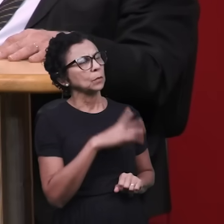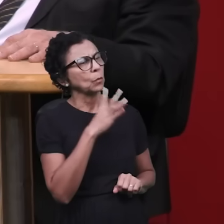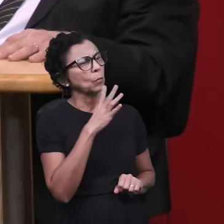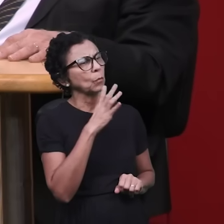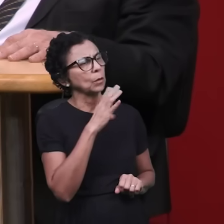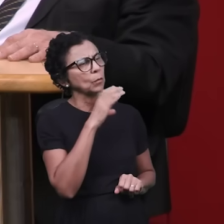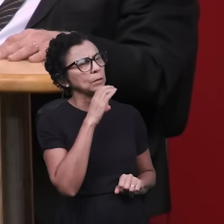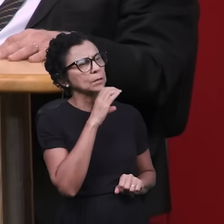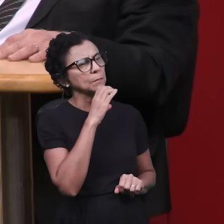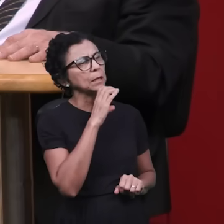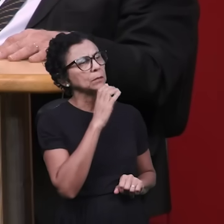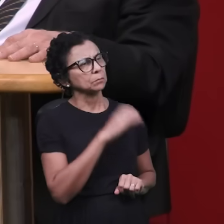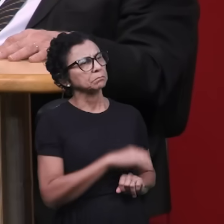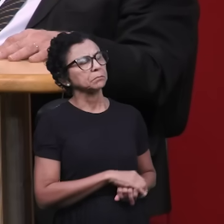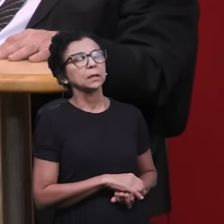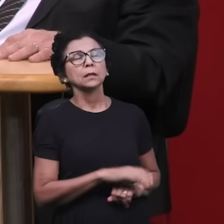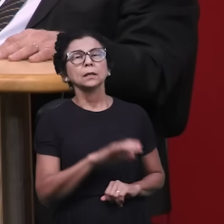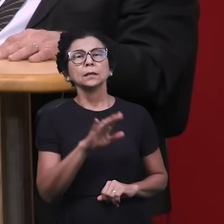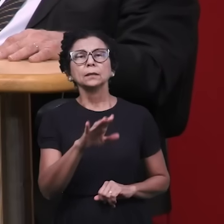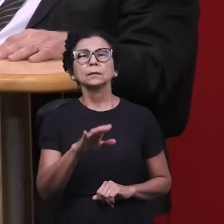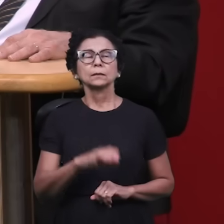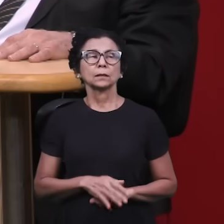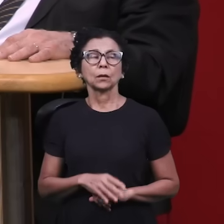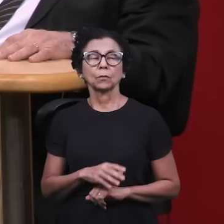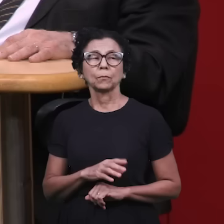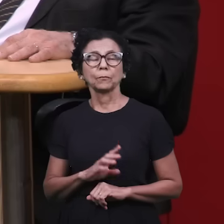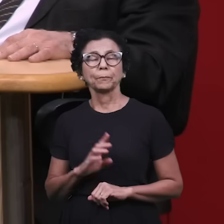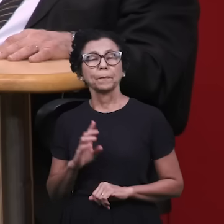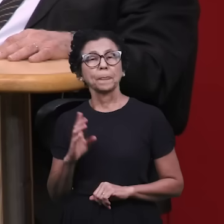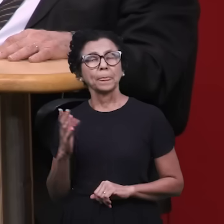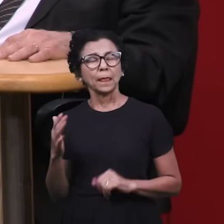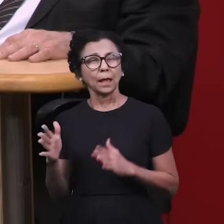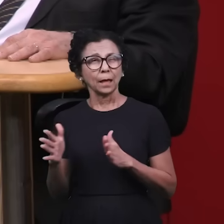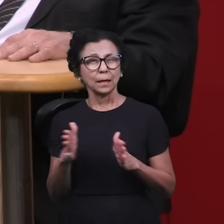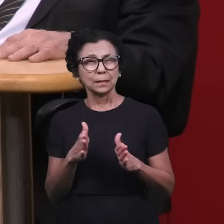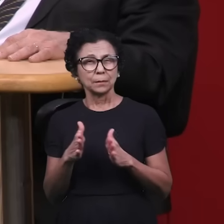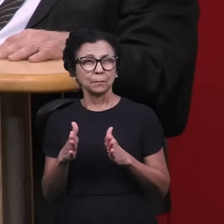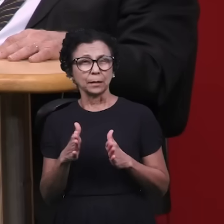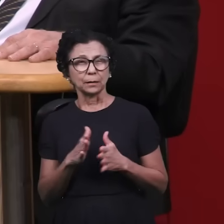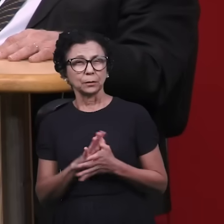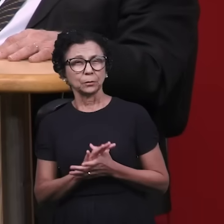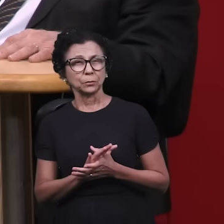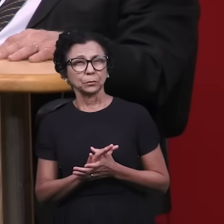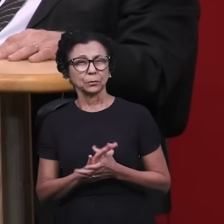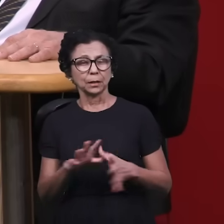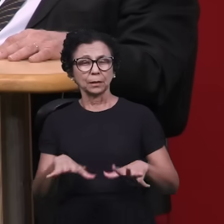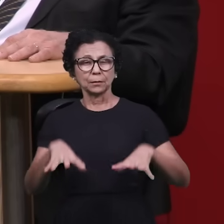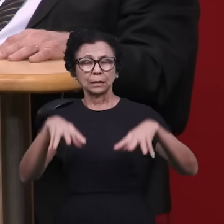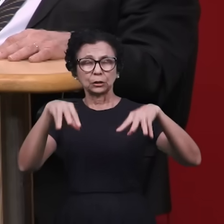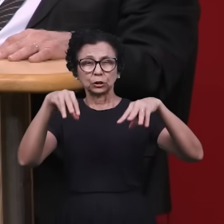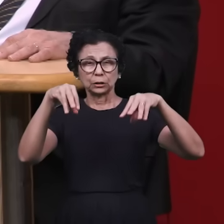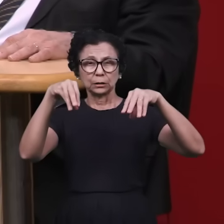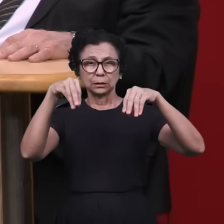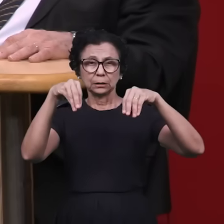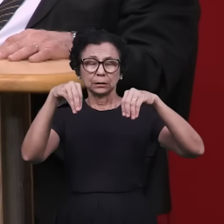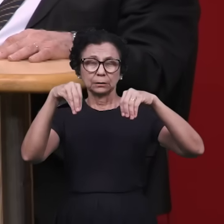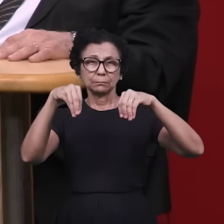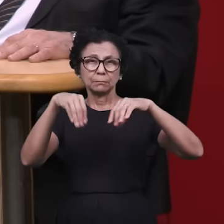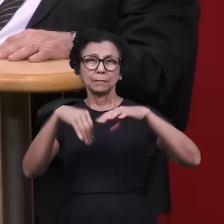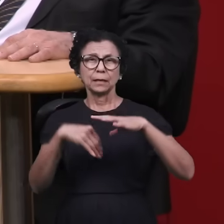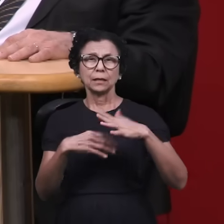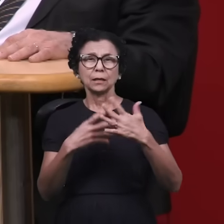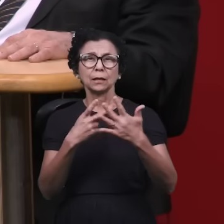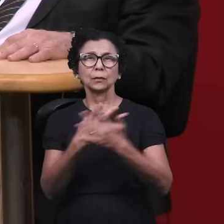nesse período que ele está falando, a igreja mergulhou na Idade Média, que foi a Idade Negra